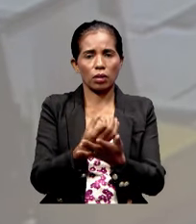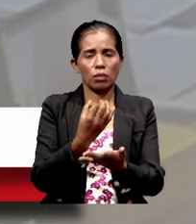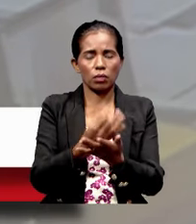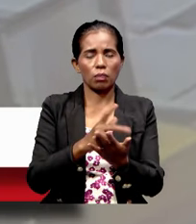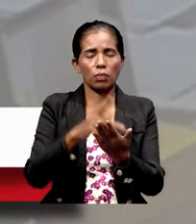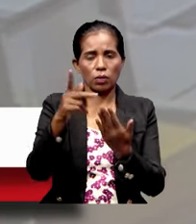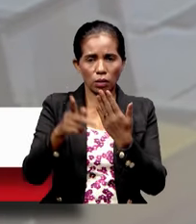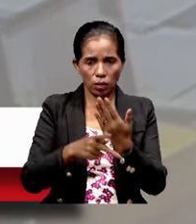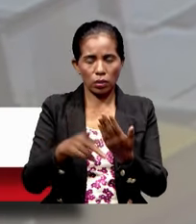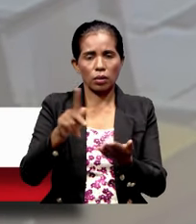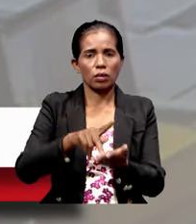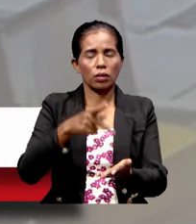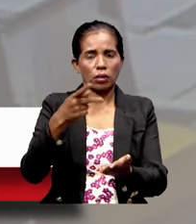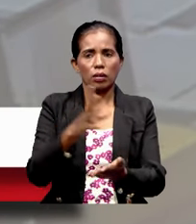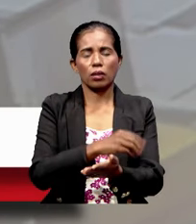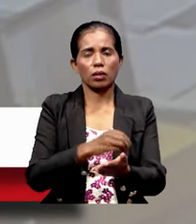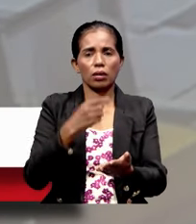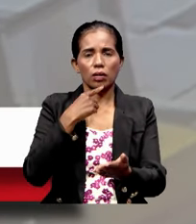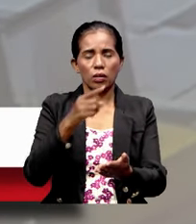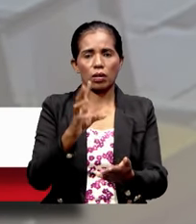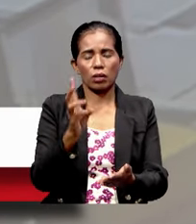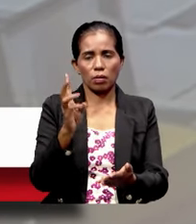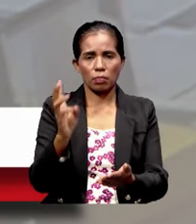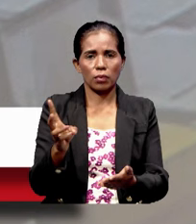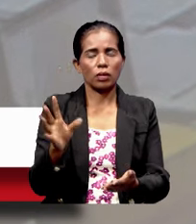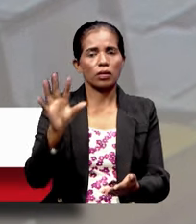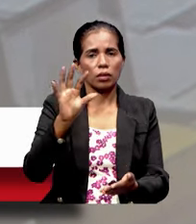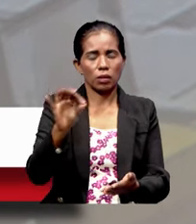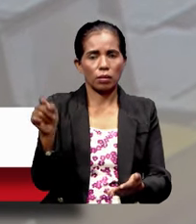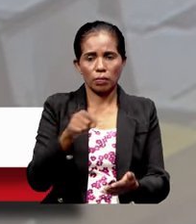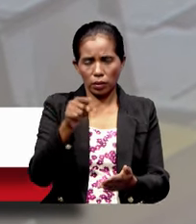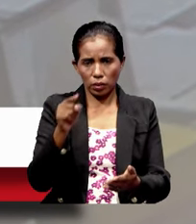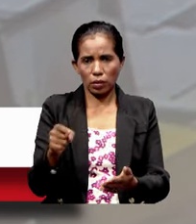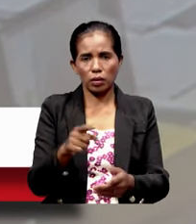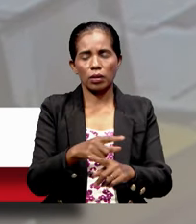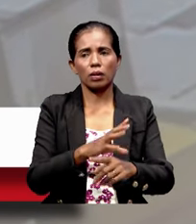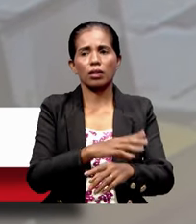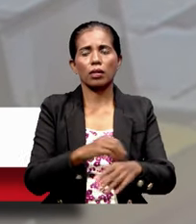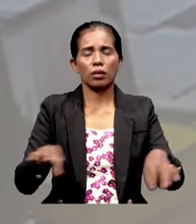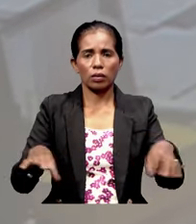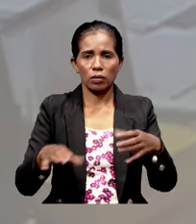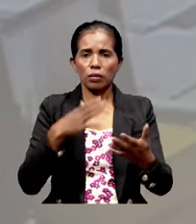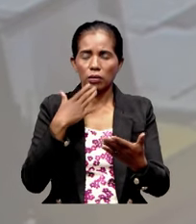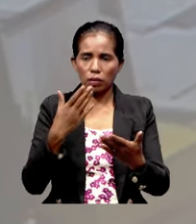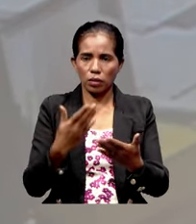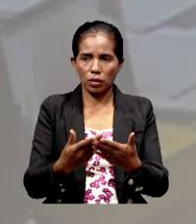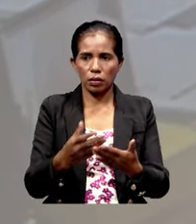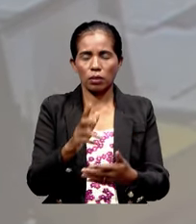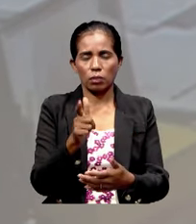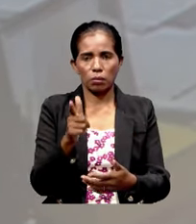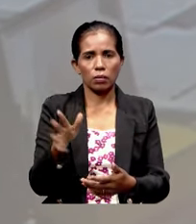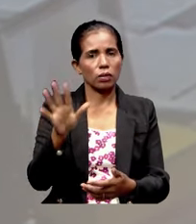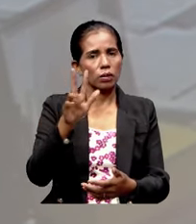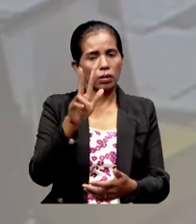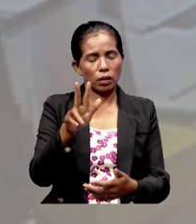a salário e vencimentos nos é 67%. Tuir mais bens e serviços correntes,